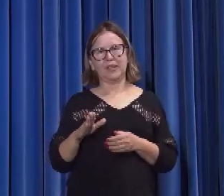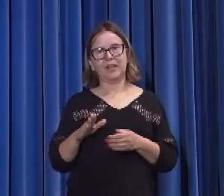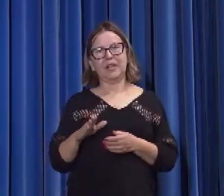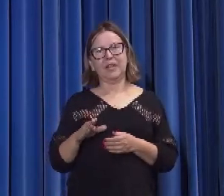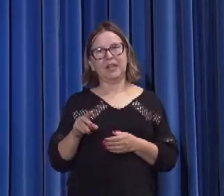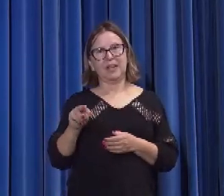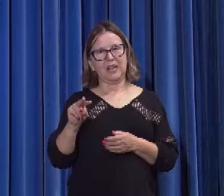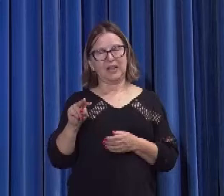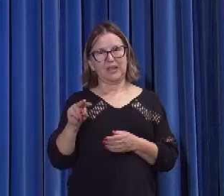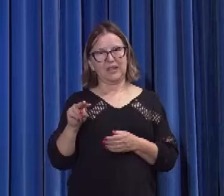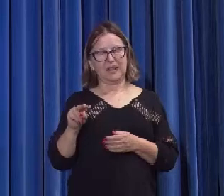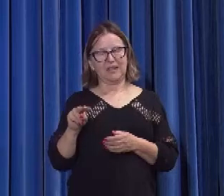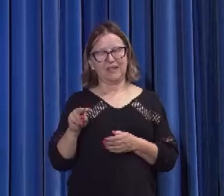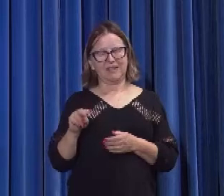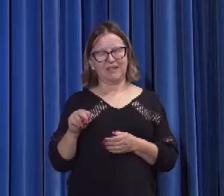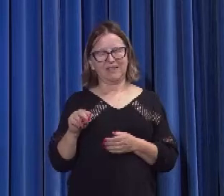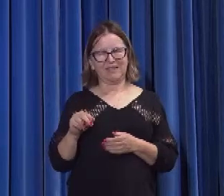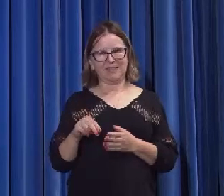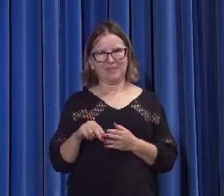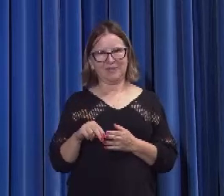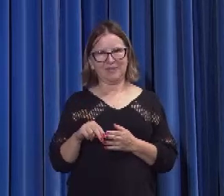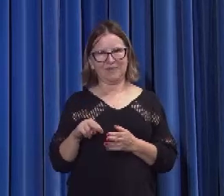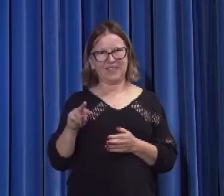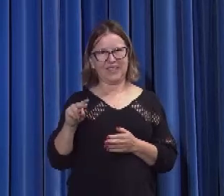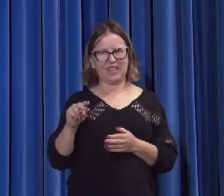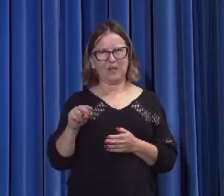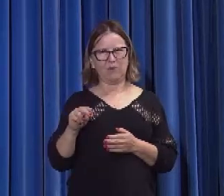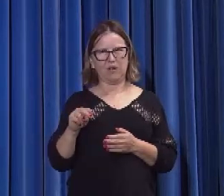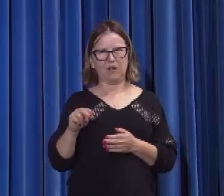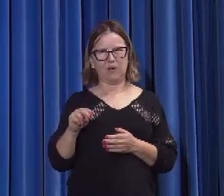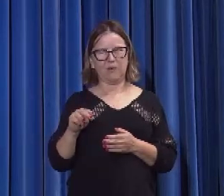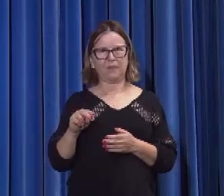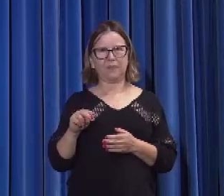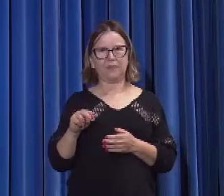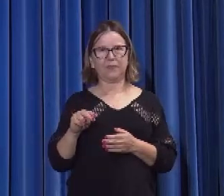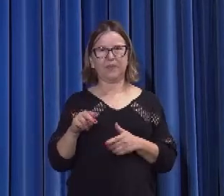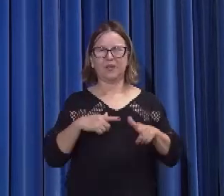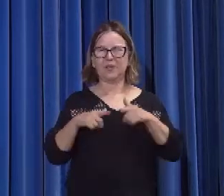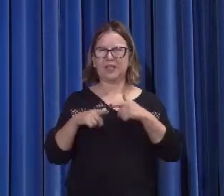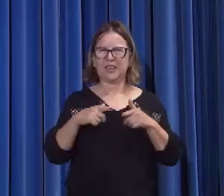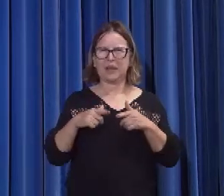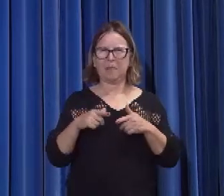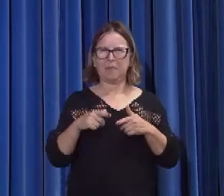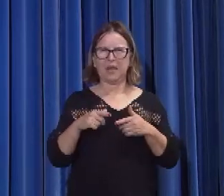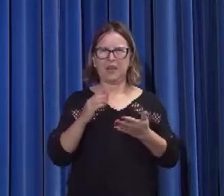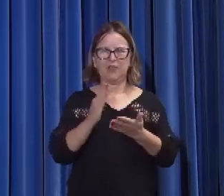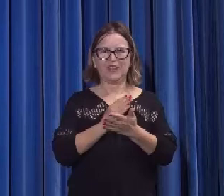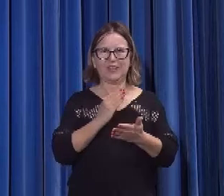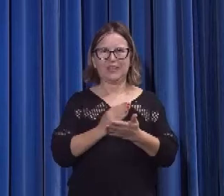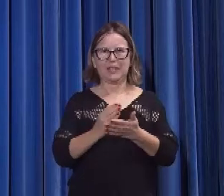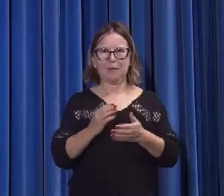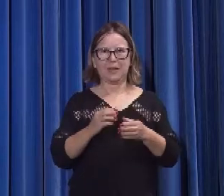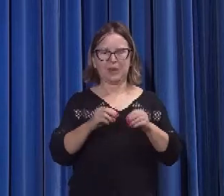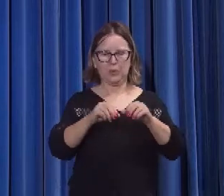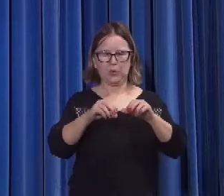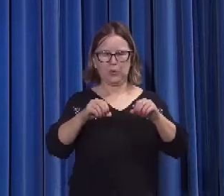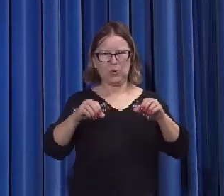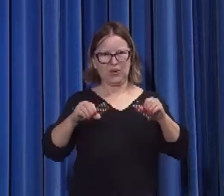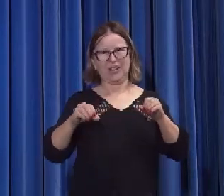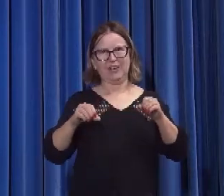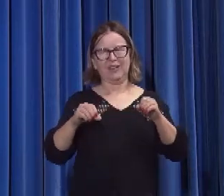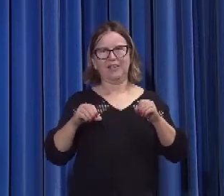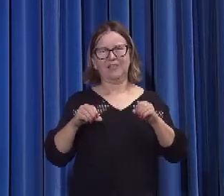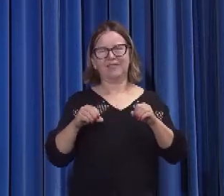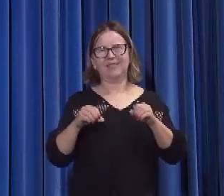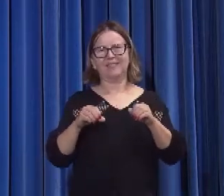a tribulação tem esse efeito na vida daquele que crê em Jesus, na vida do